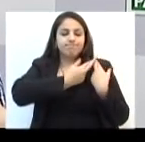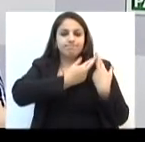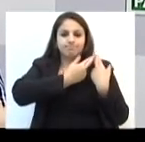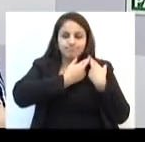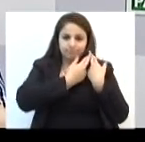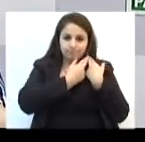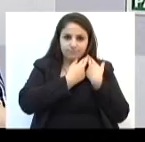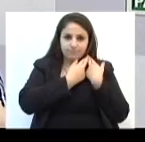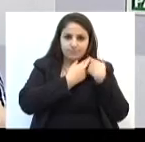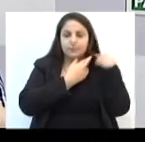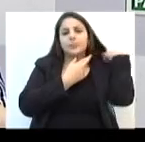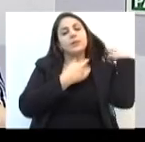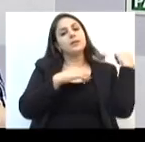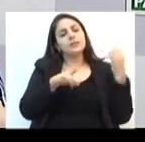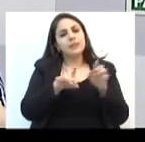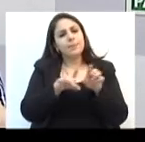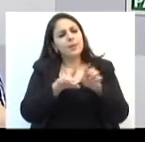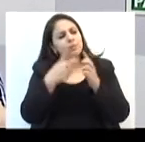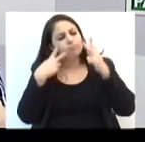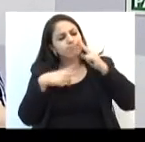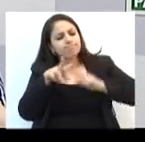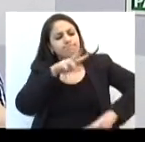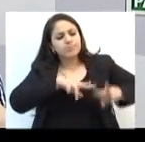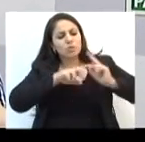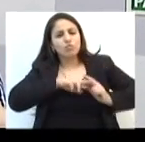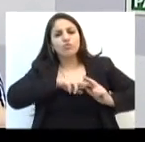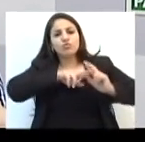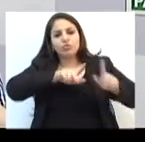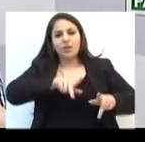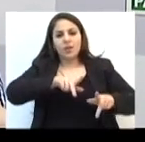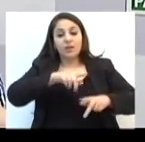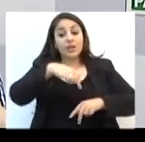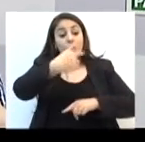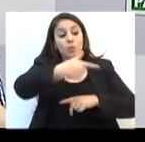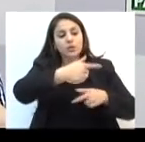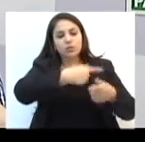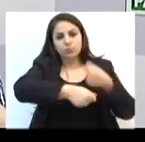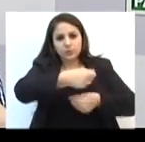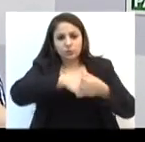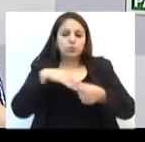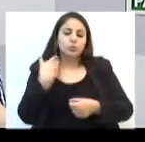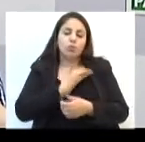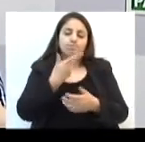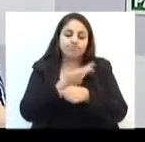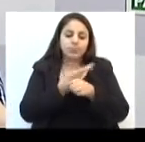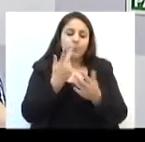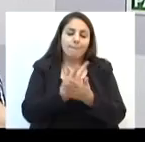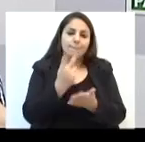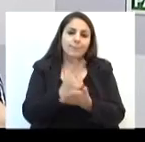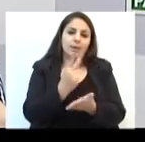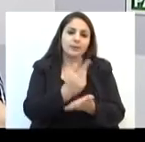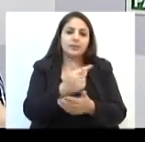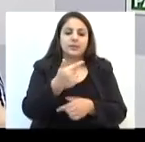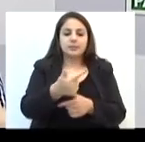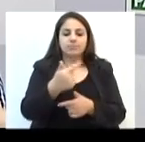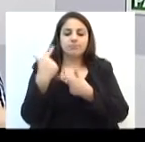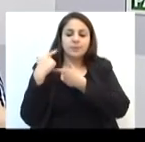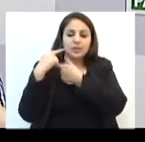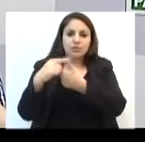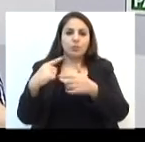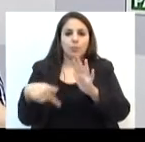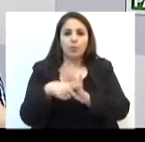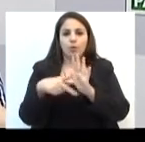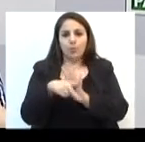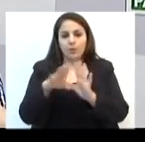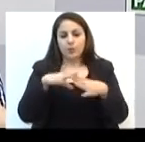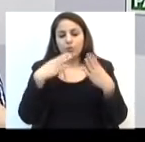responsabilidade, com uma ou outra visão diferente das administrações que passaram. Nós temos procurado manter essa tradição que é